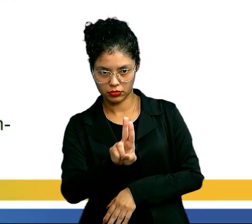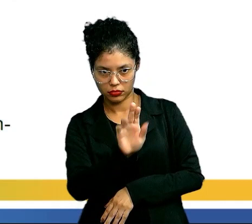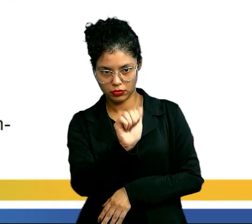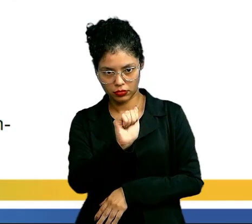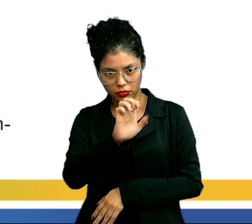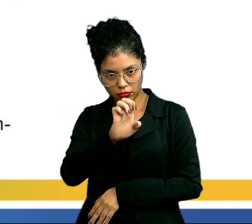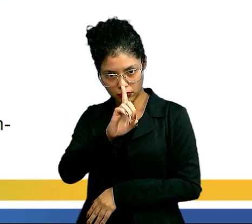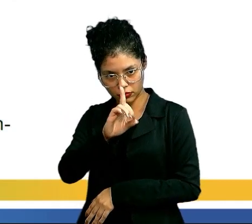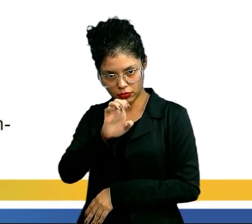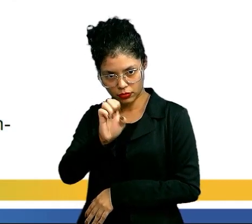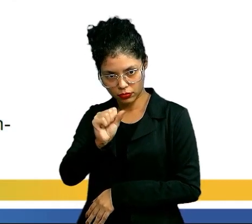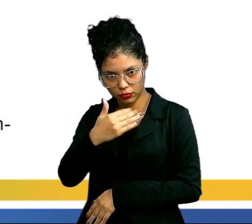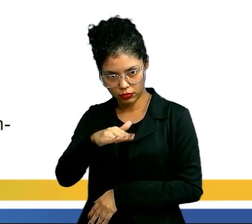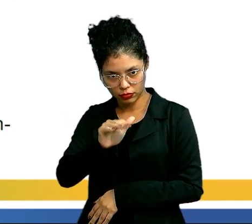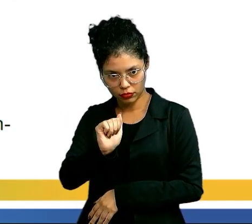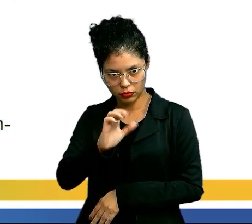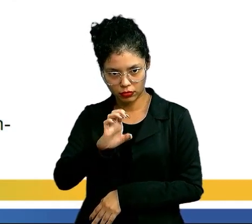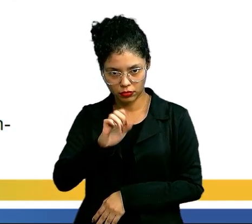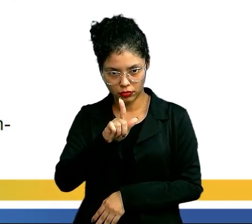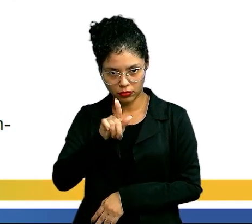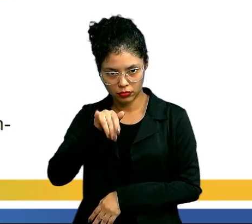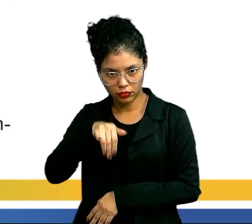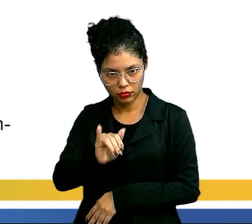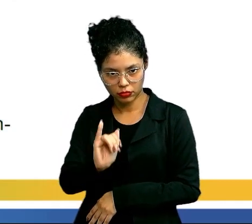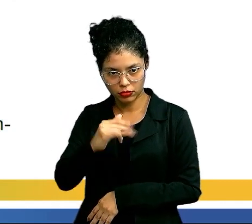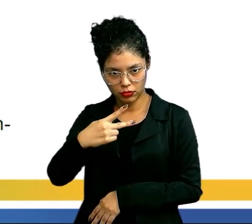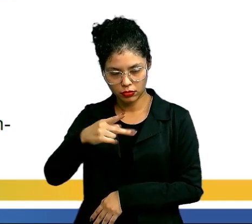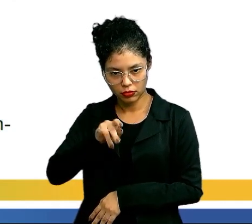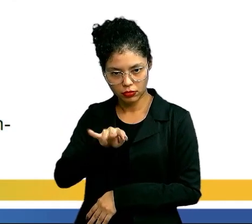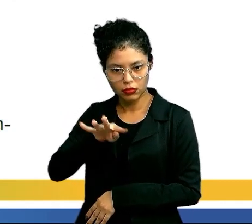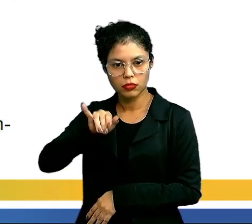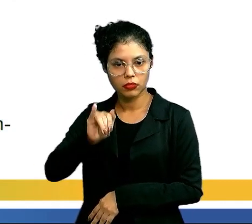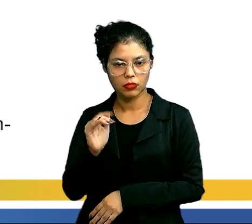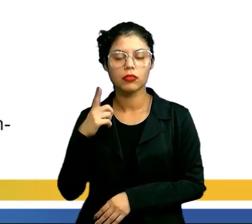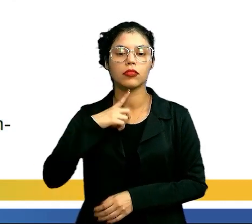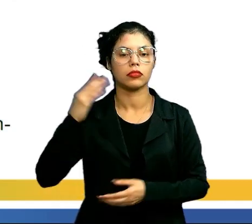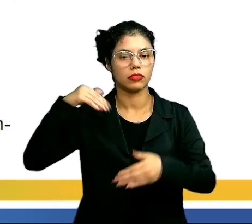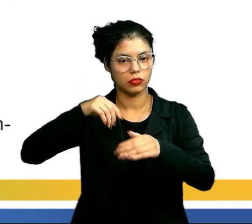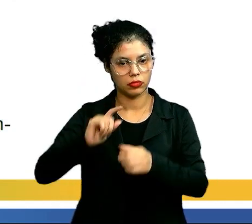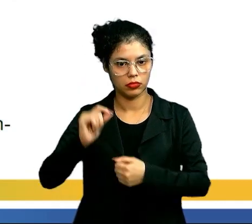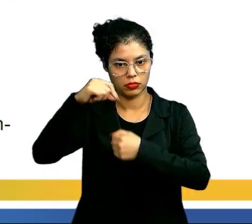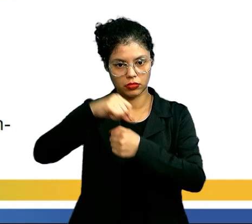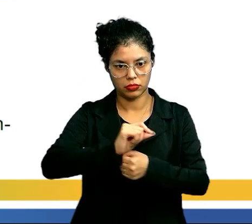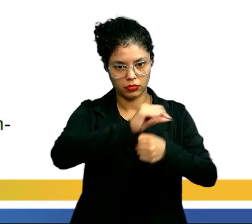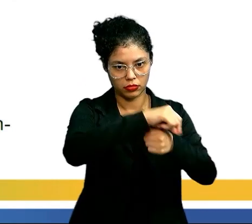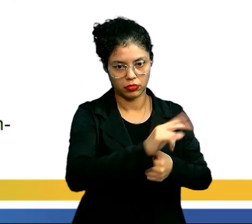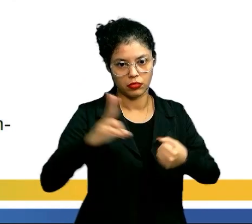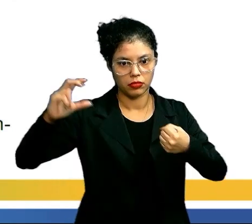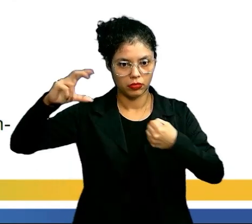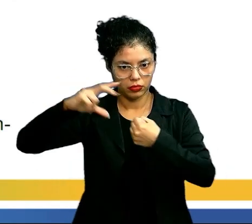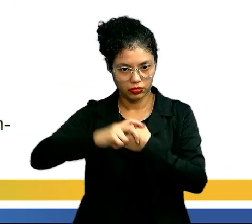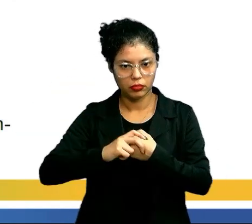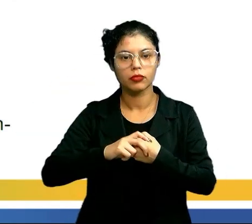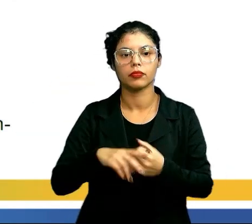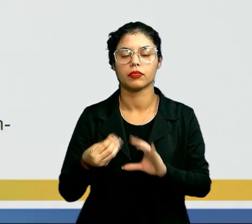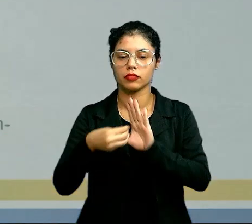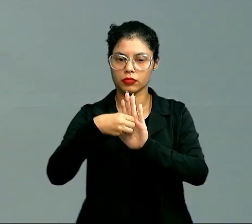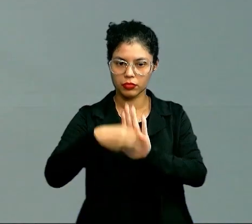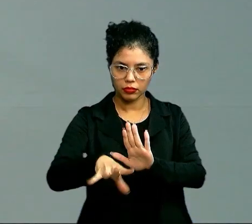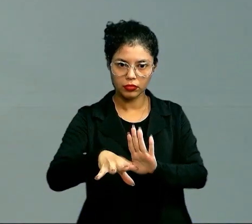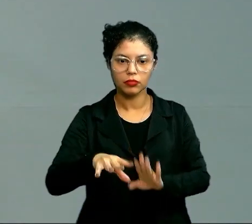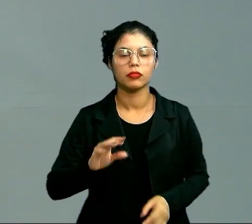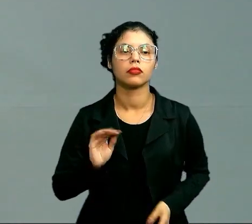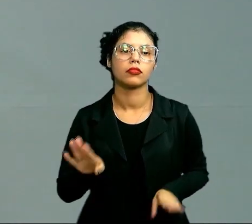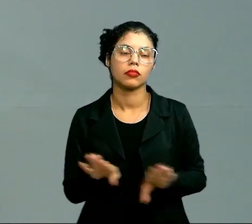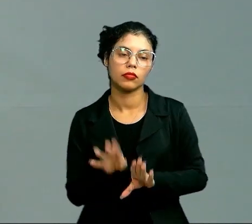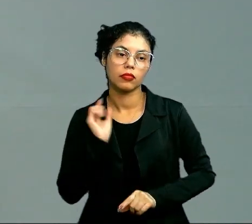Aedes aegypti, né? Ele carrega esse vírus. É ele que, né, faz a transmissão. E olha